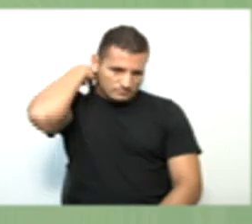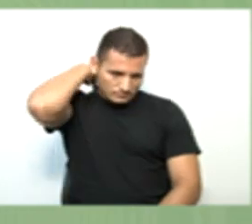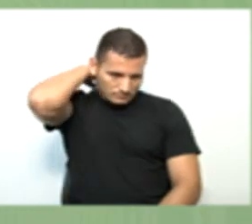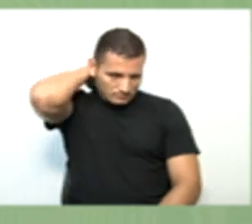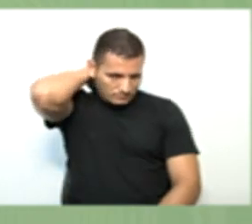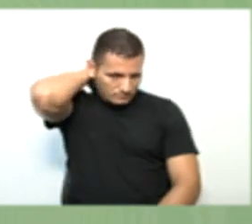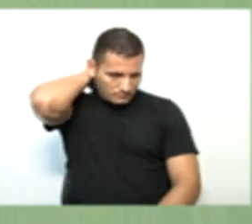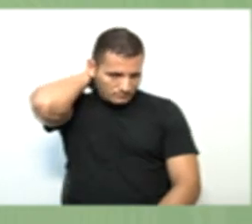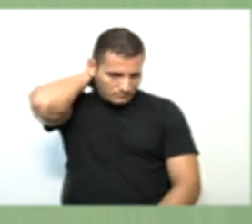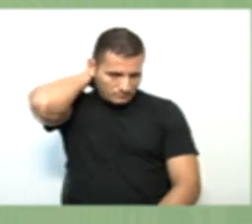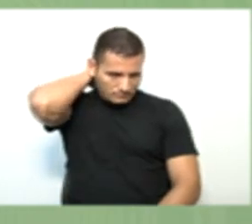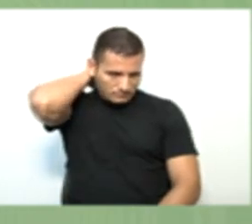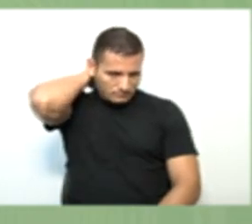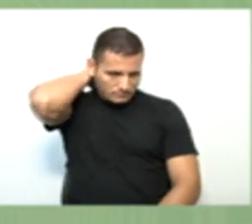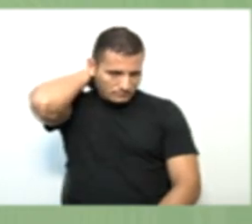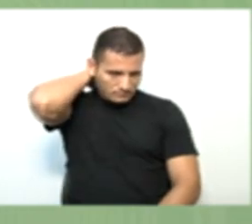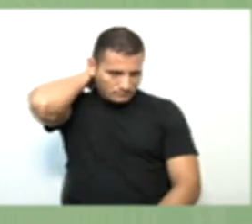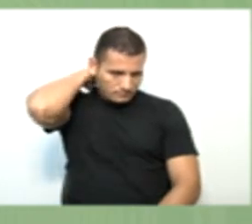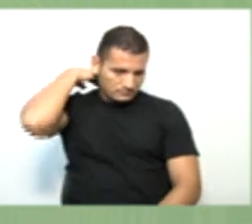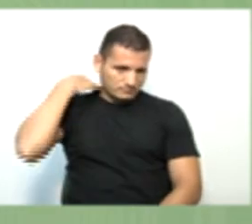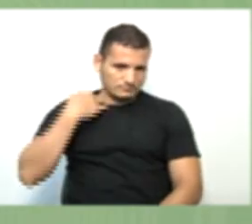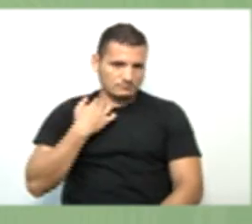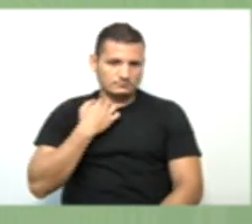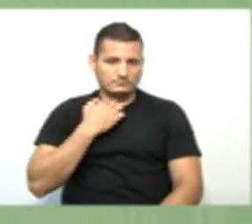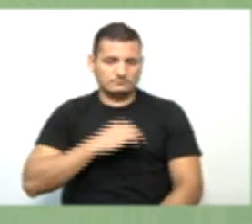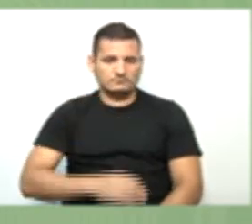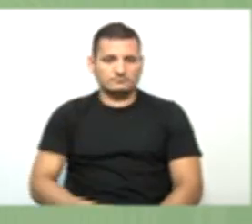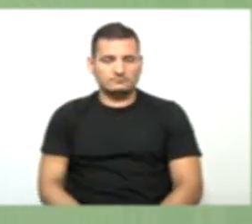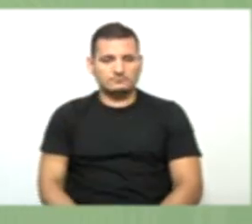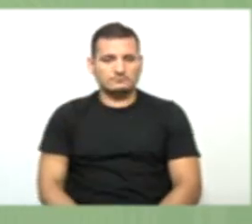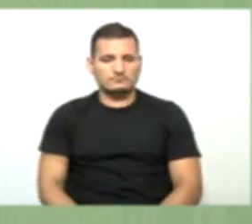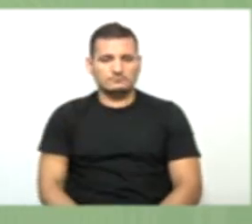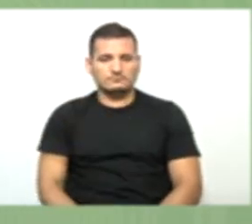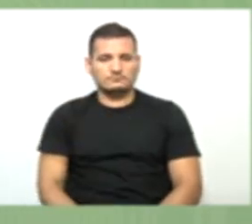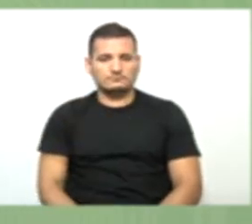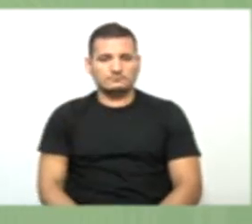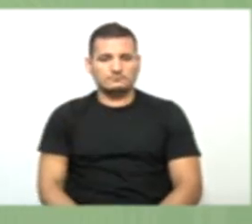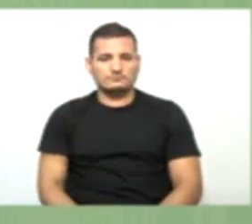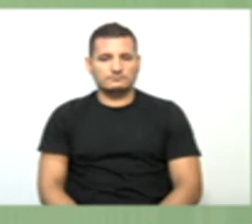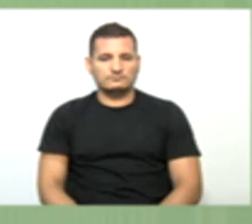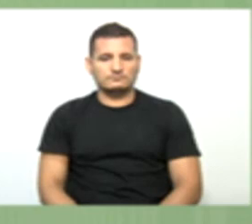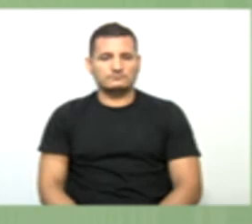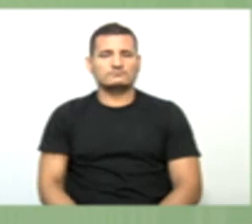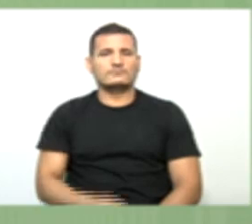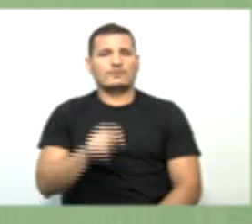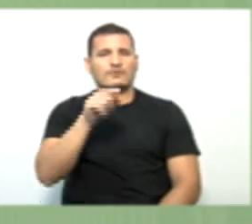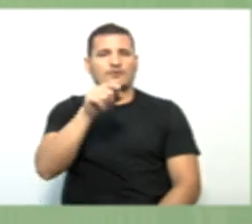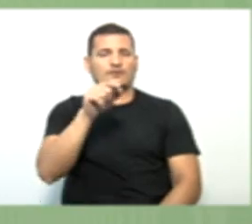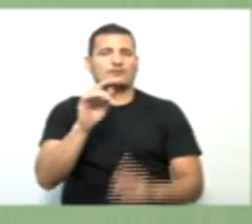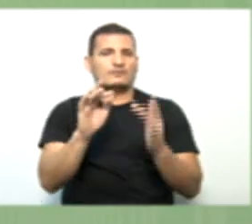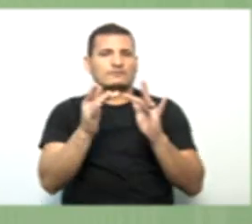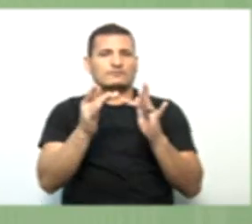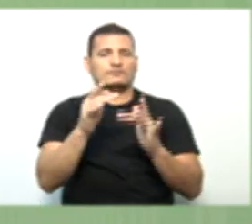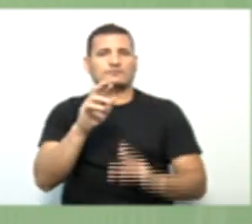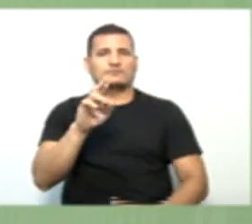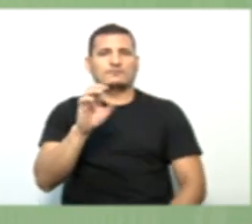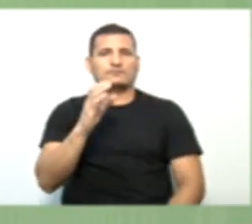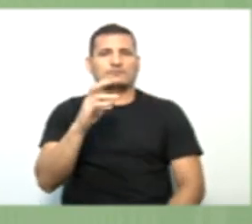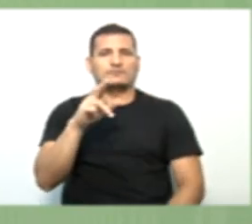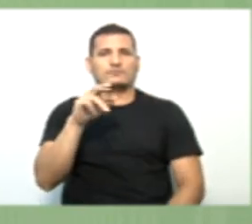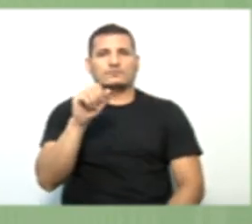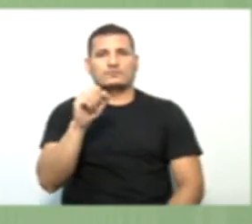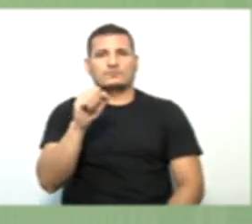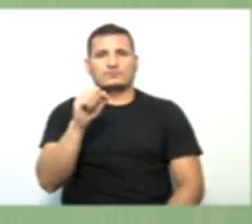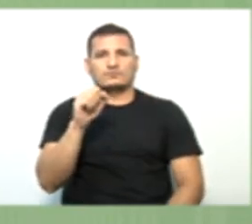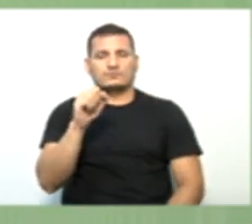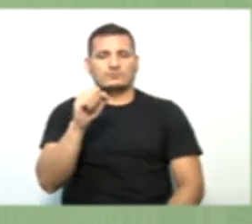certo? Então, aqui, ó, o que vai dizer pra gente que essa função é recursiva? Porque tenho dentro